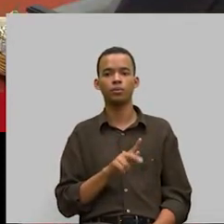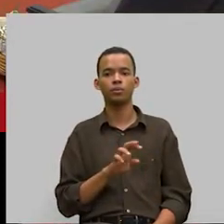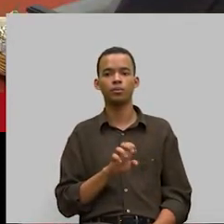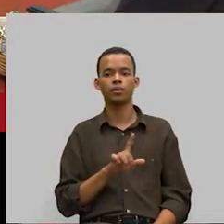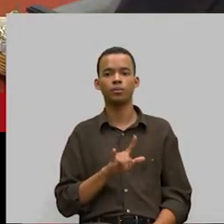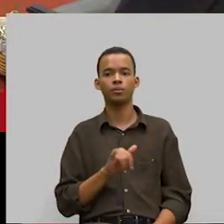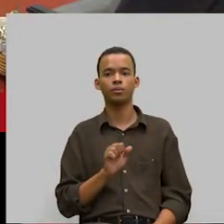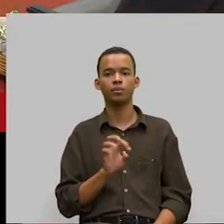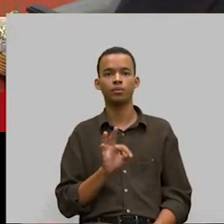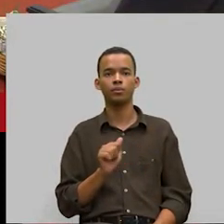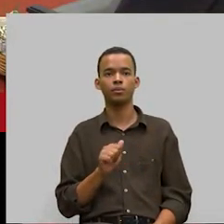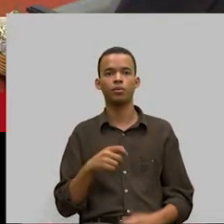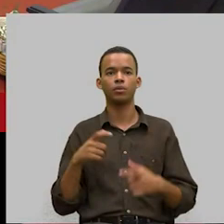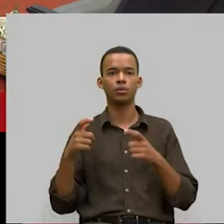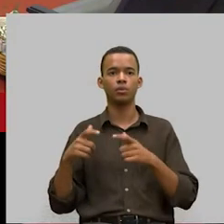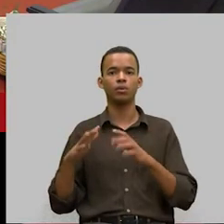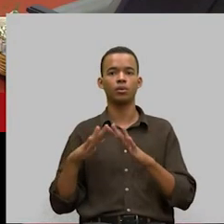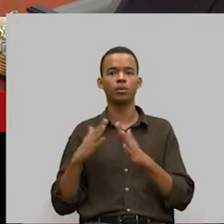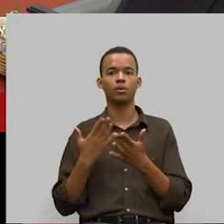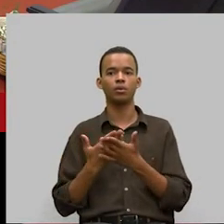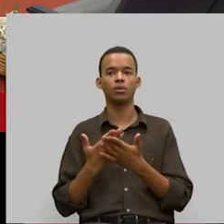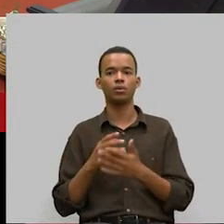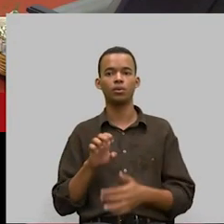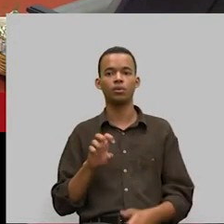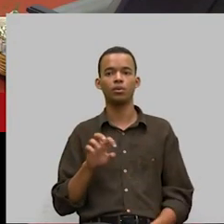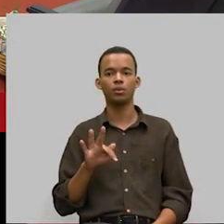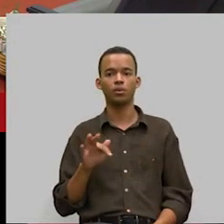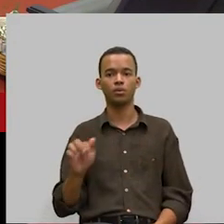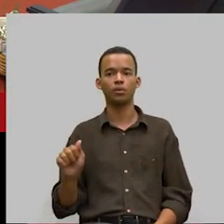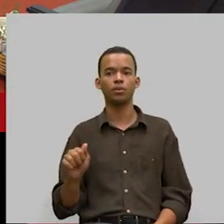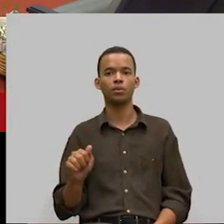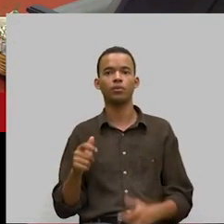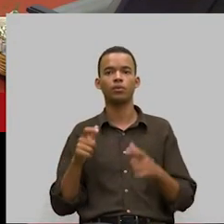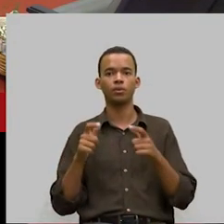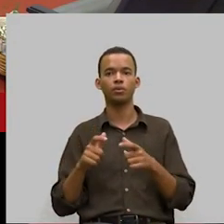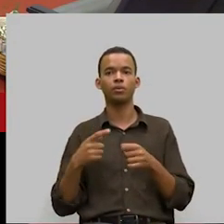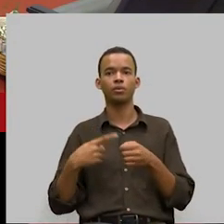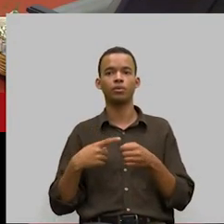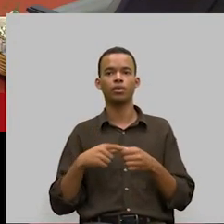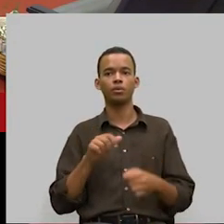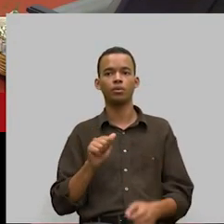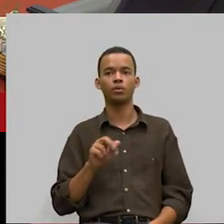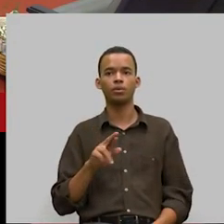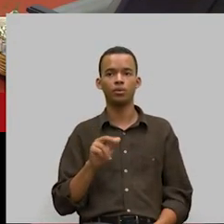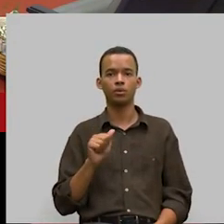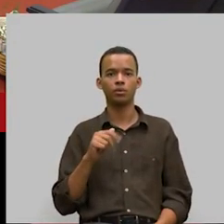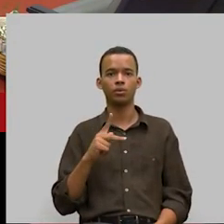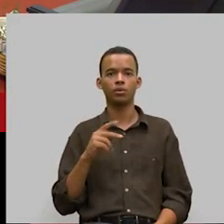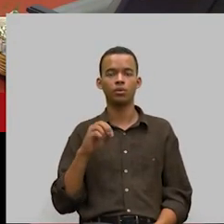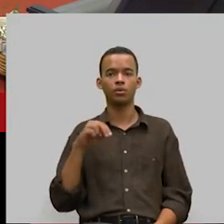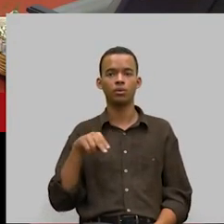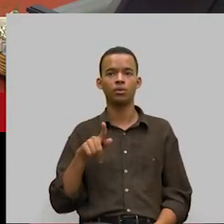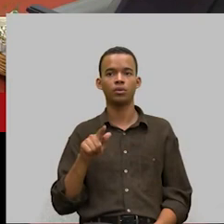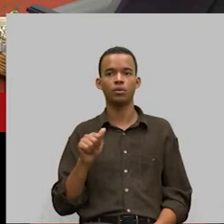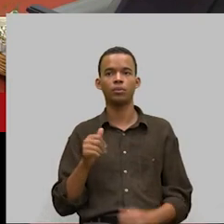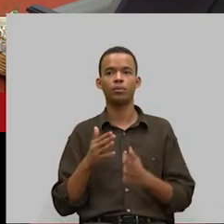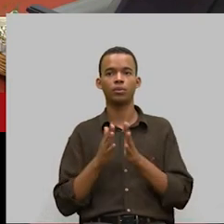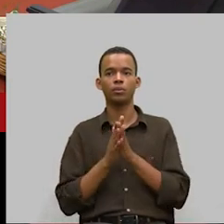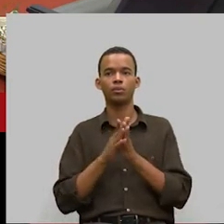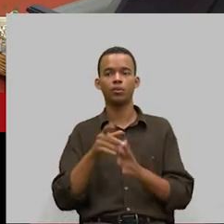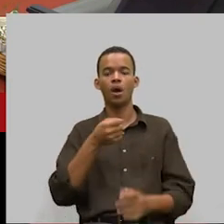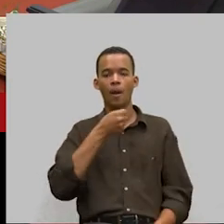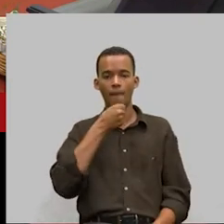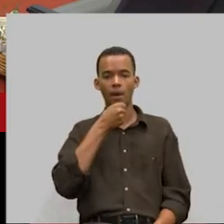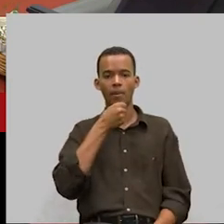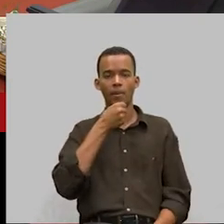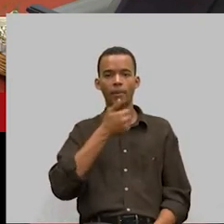Araponga Boa tarde Vitória Boa tarde e boa tarde todo mundo boa tarde aumenta um pouquinho o volume do microfone dela por